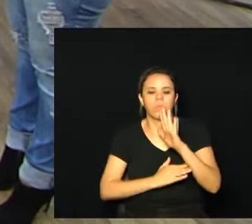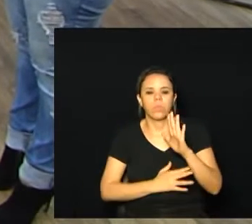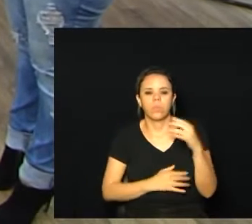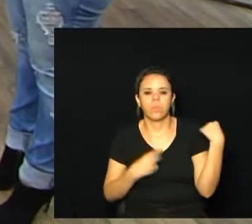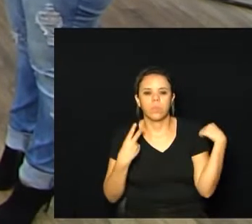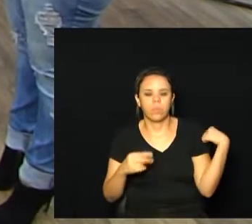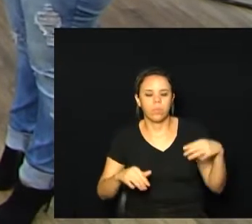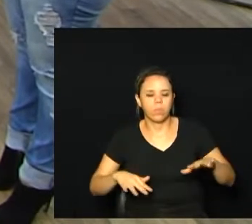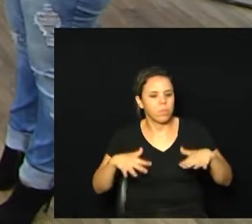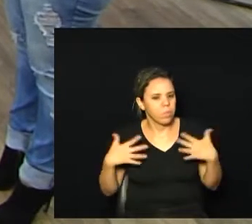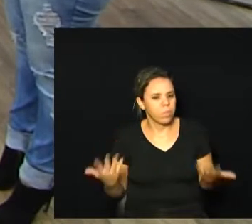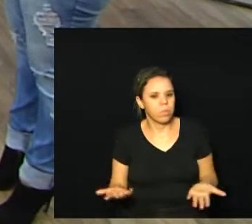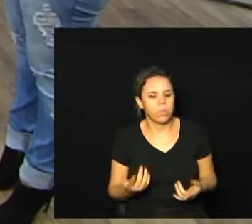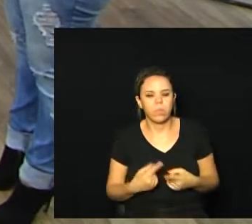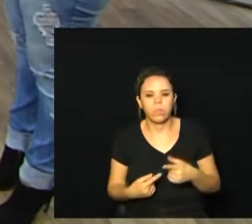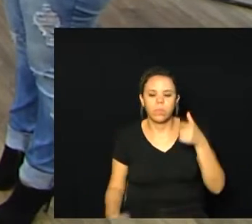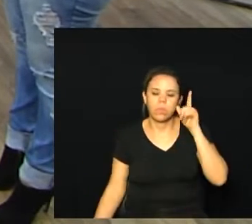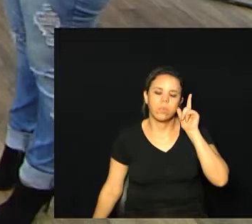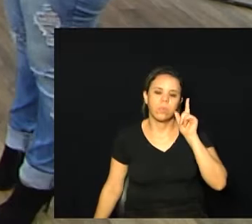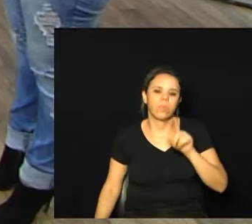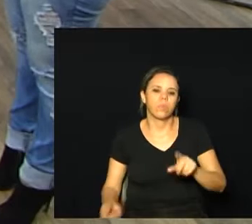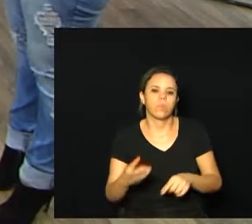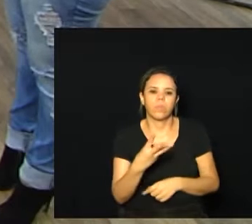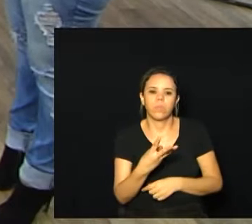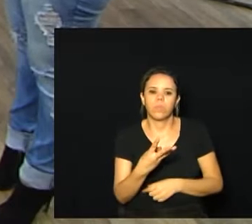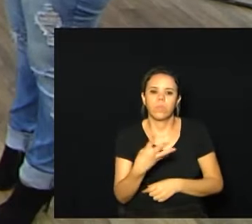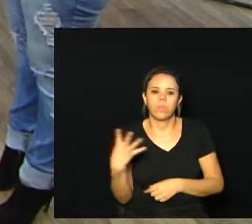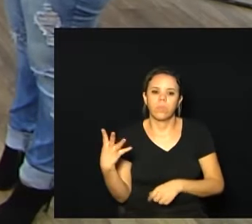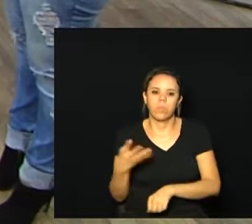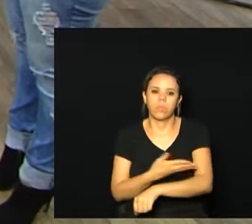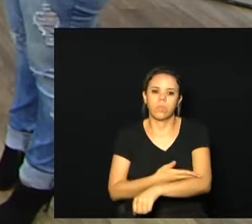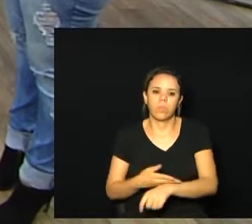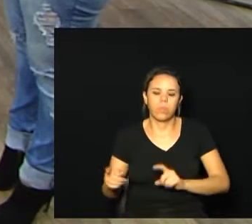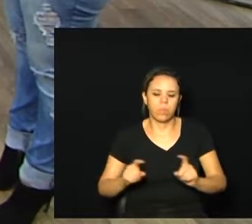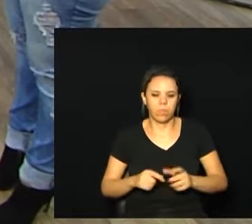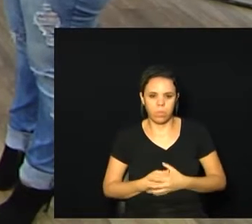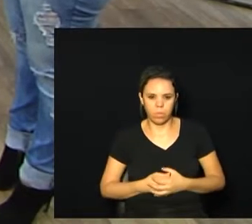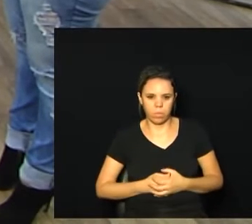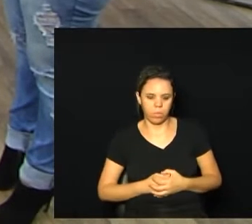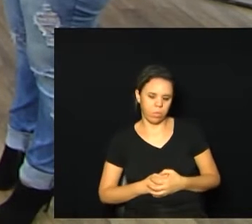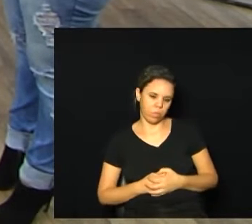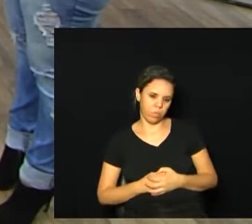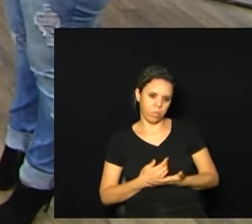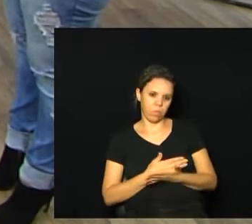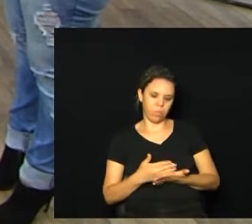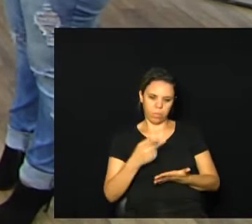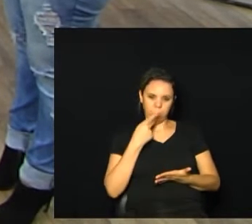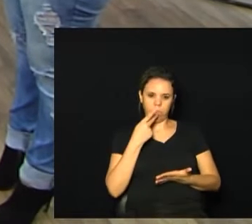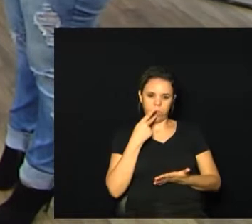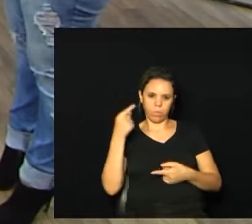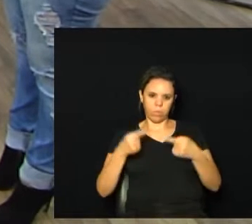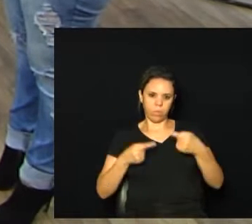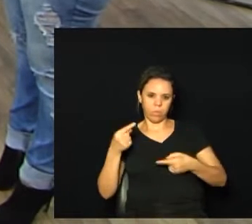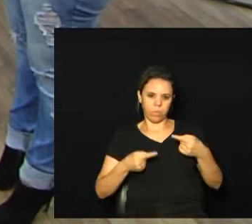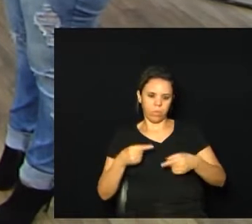do Legislativo, até porque ontem foi dia da 34ª reunião ordinária. Então a gente começa falando sobre as